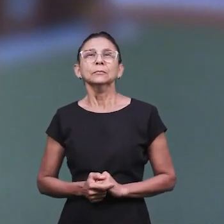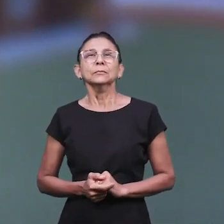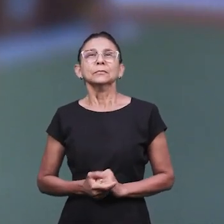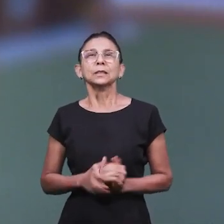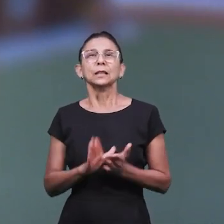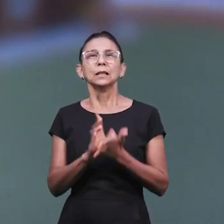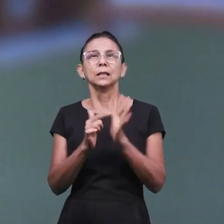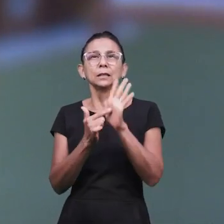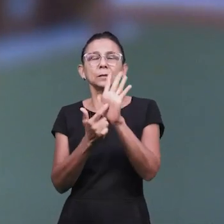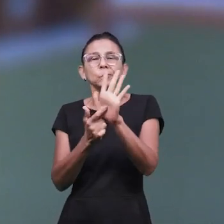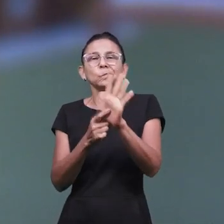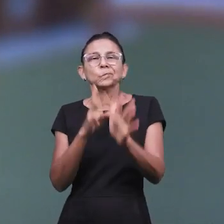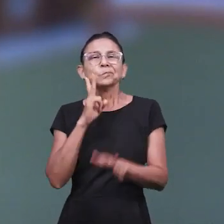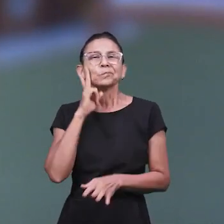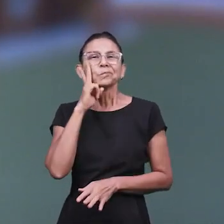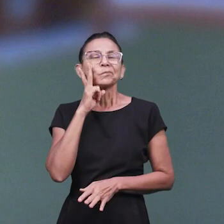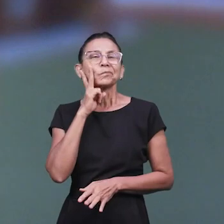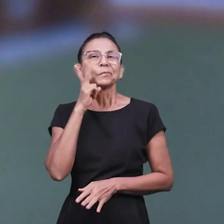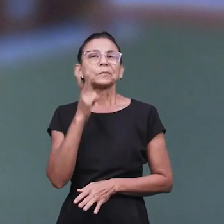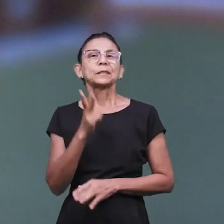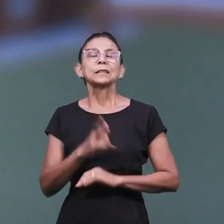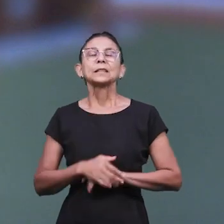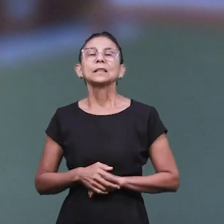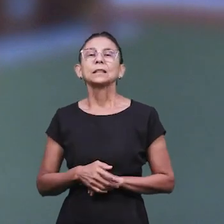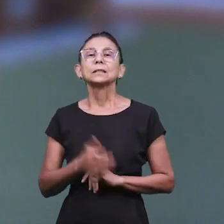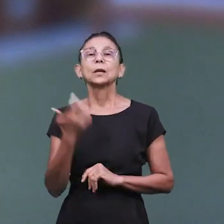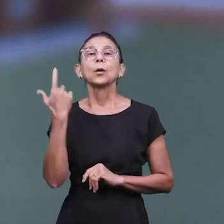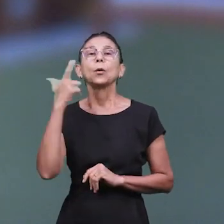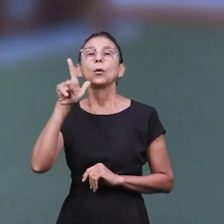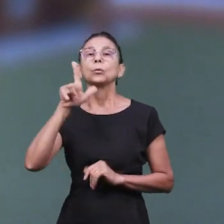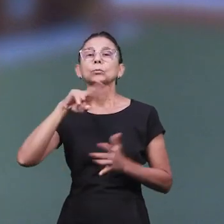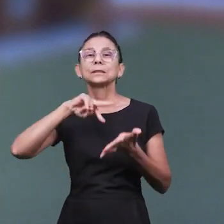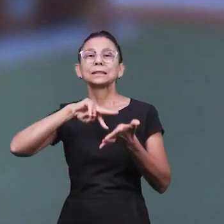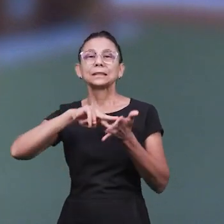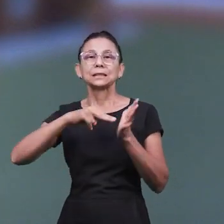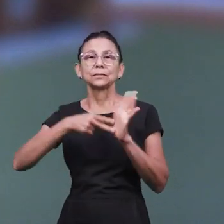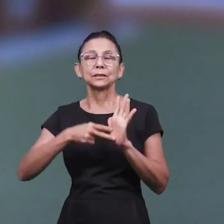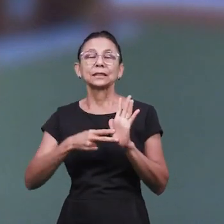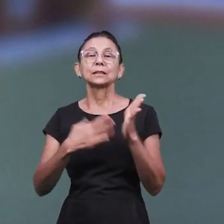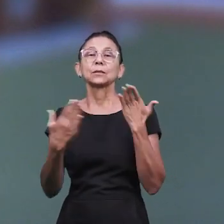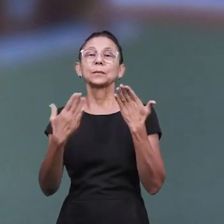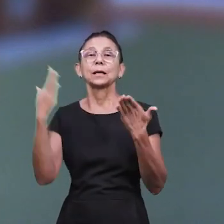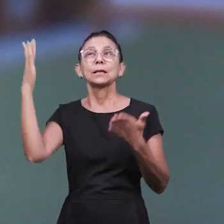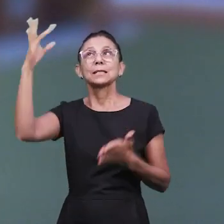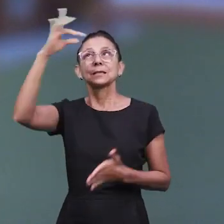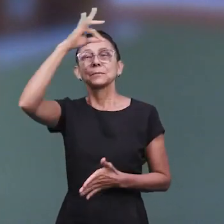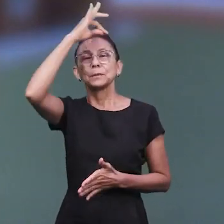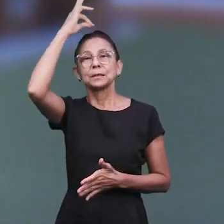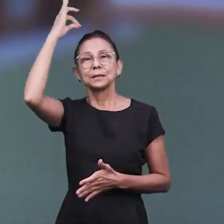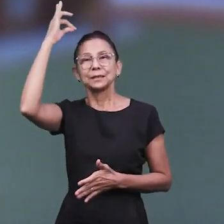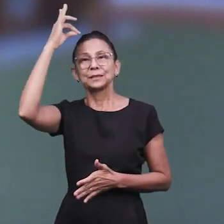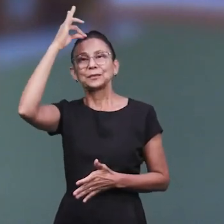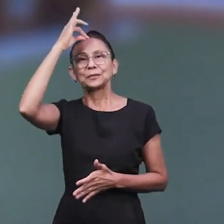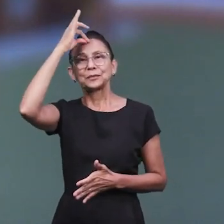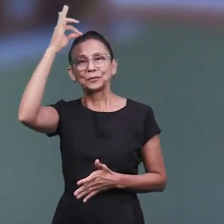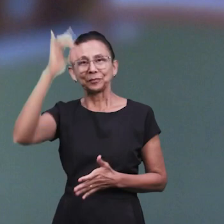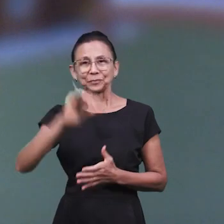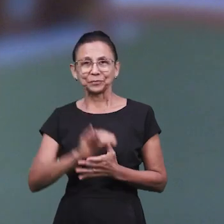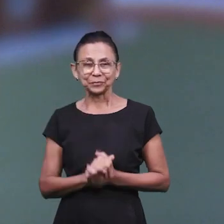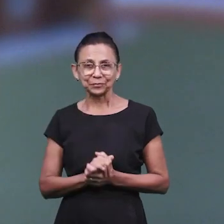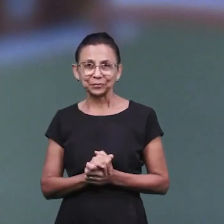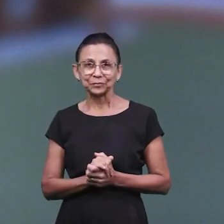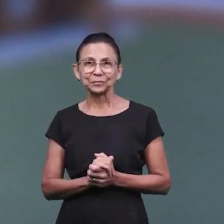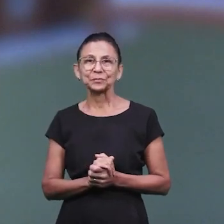vinho, ele tem outro significado. Ele é tipo do Espírito Santo, que nos fala do sangue